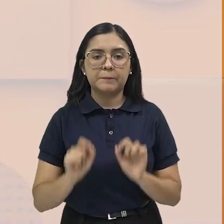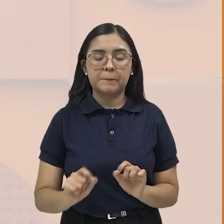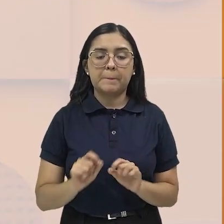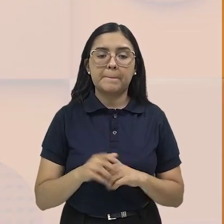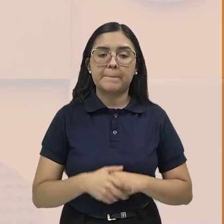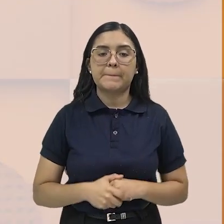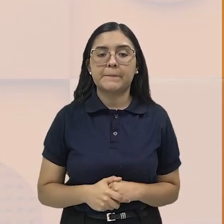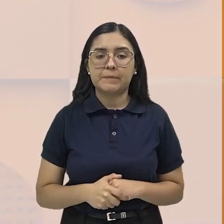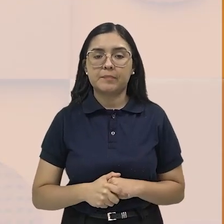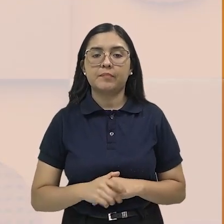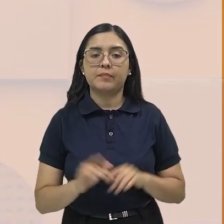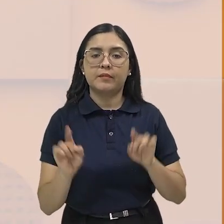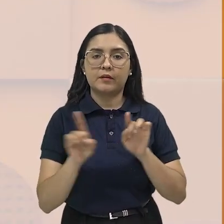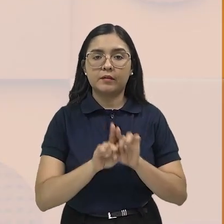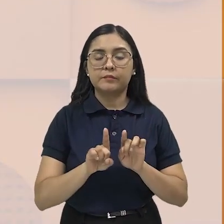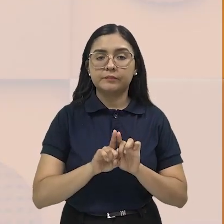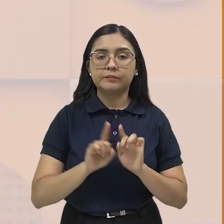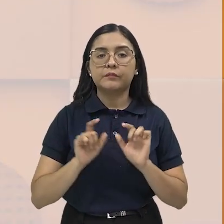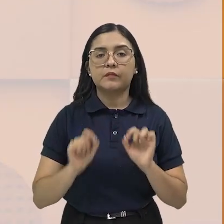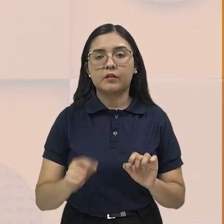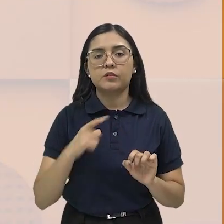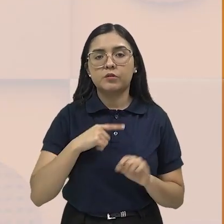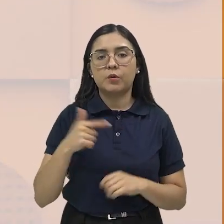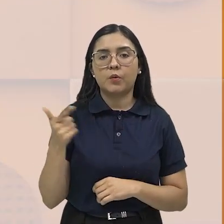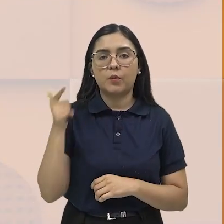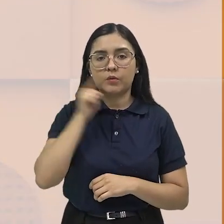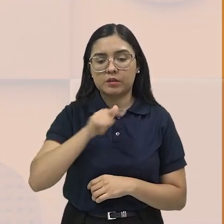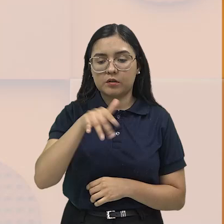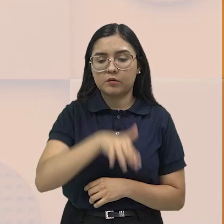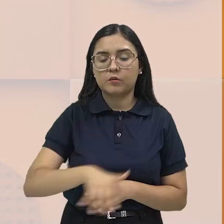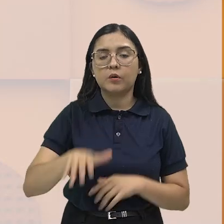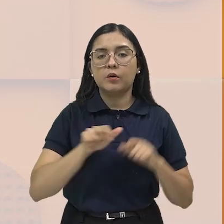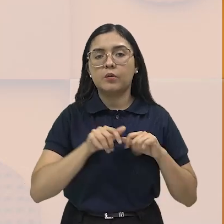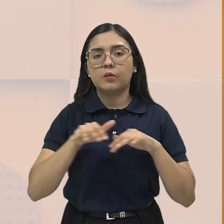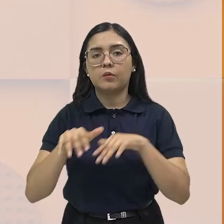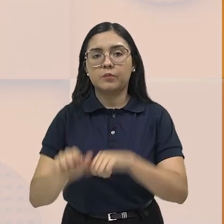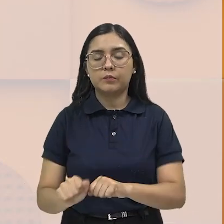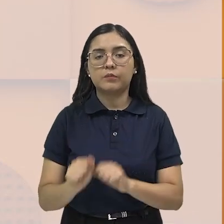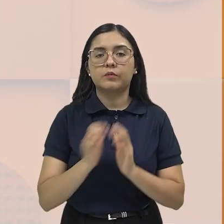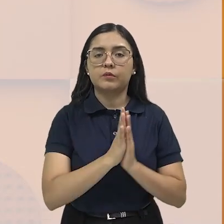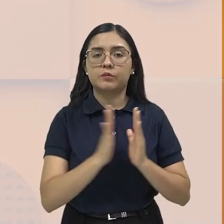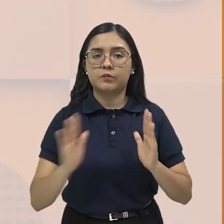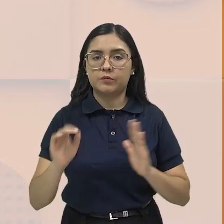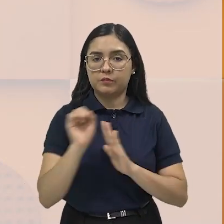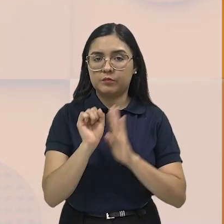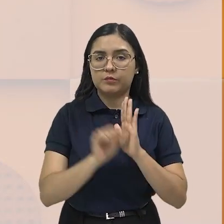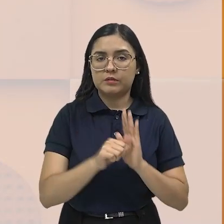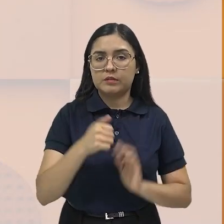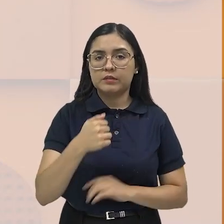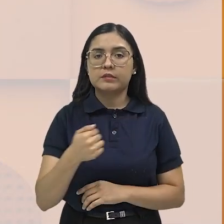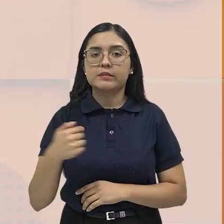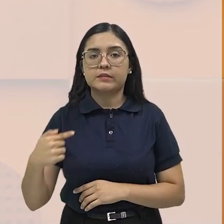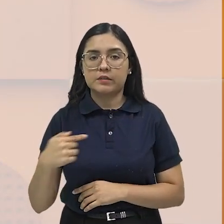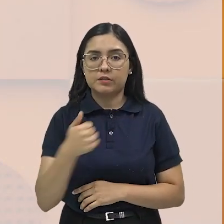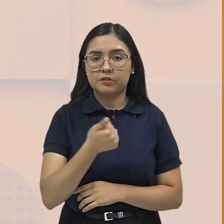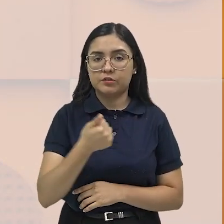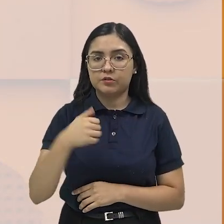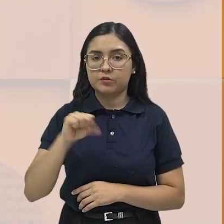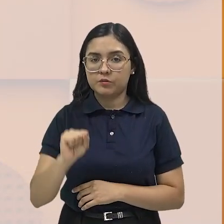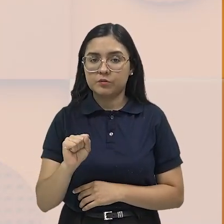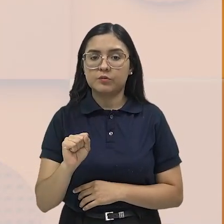concessões diplomáticas, ou seja, esse vasto território foi ocupado ao longo dos séculos 17 e